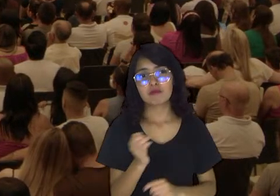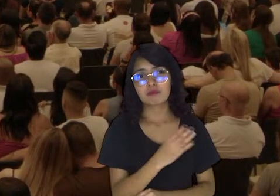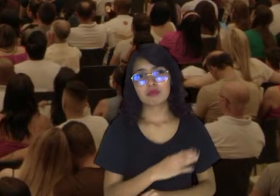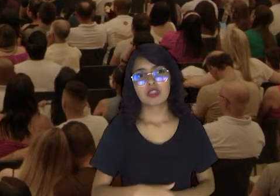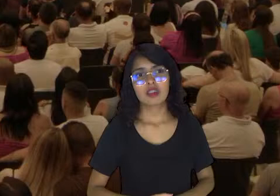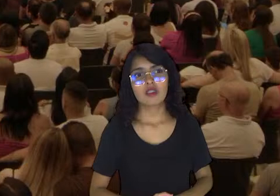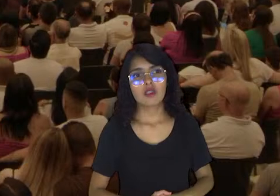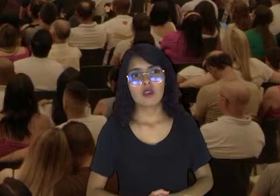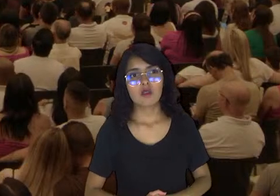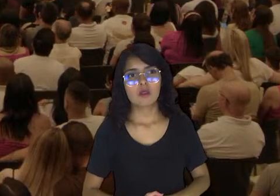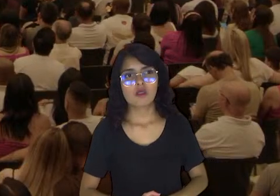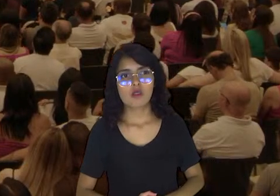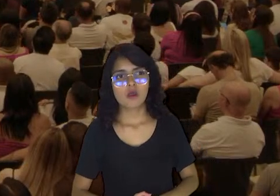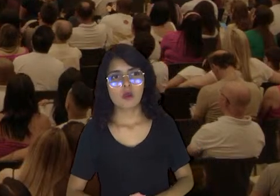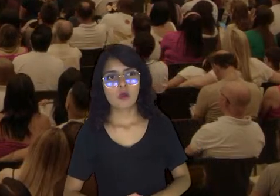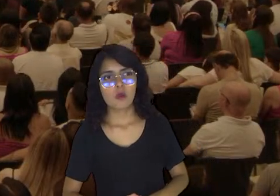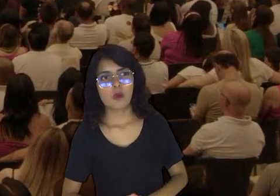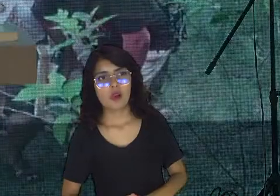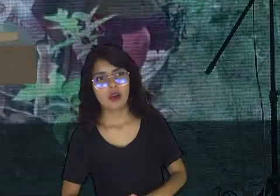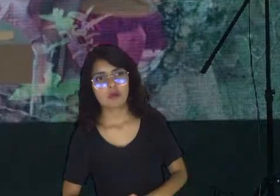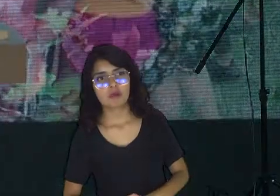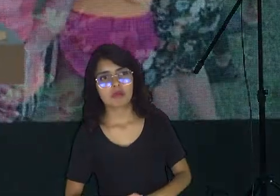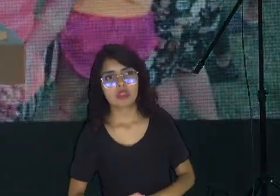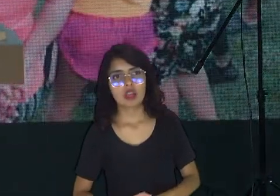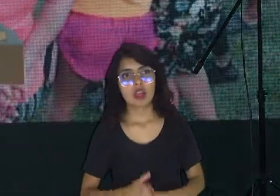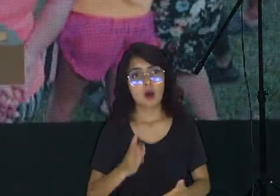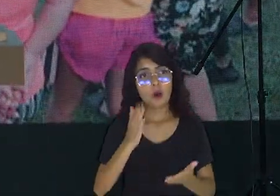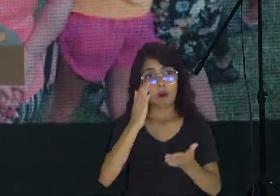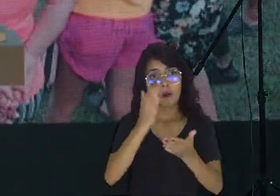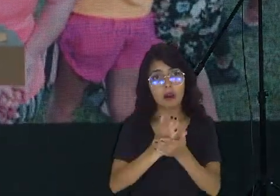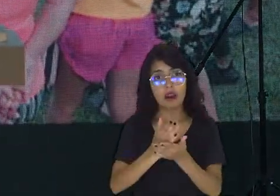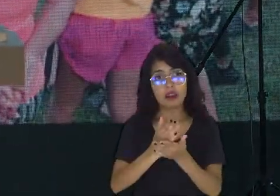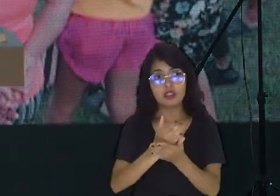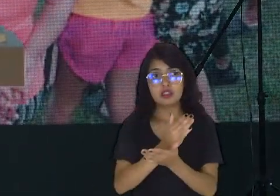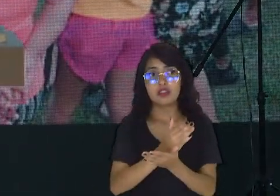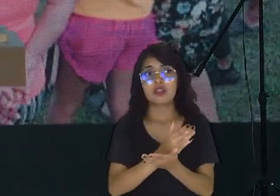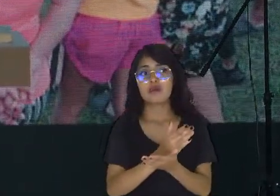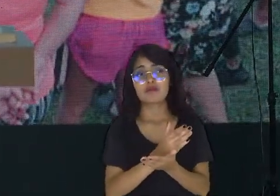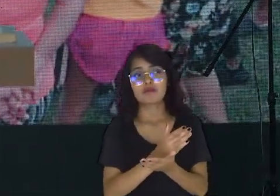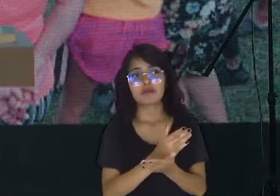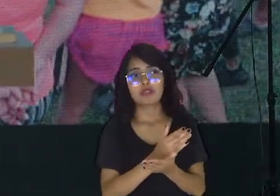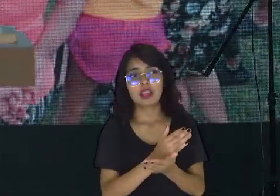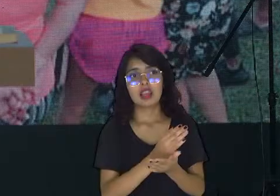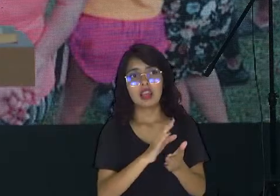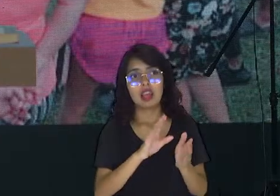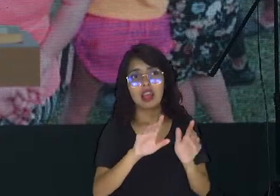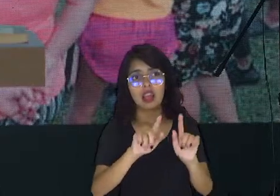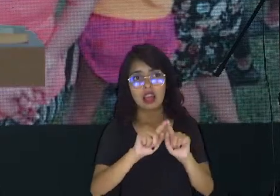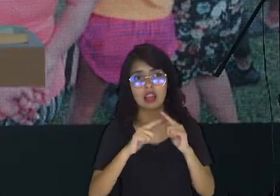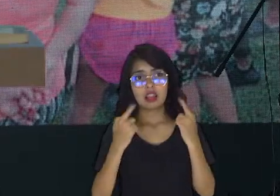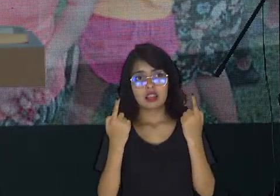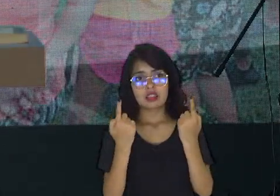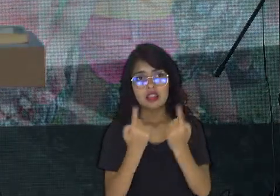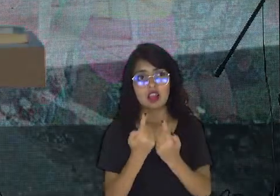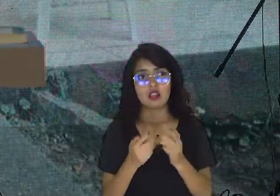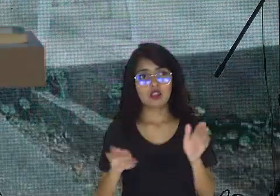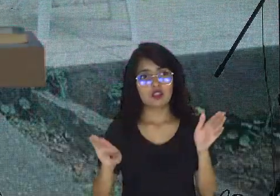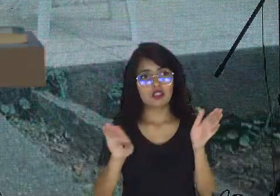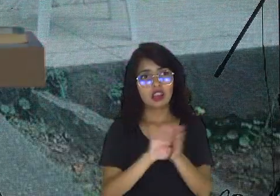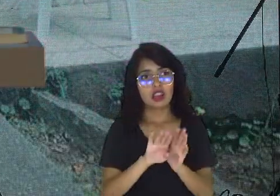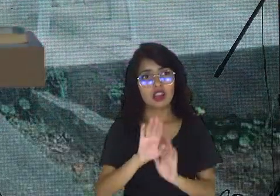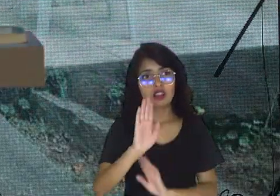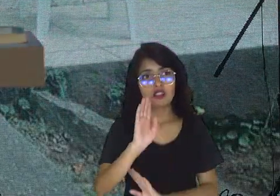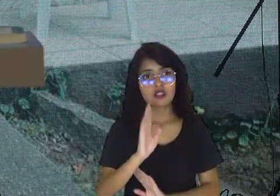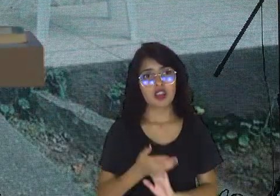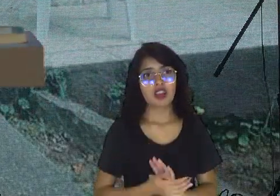Rapidinho assim. Isso aqui é uma parte da célula, passeio de ontem com eles. Tivemos um tempo na chegada e aqui já era